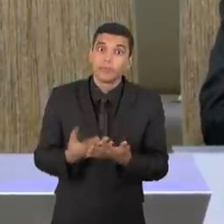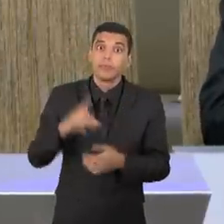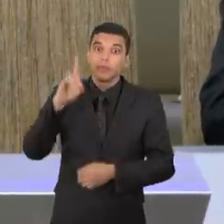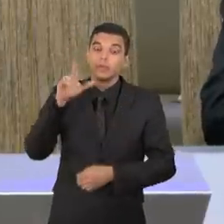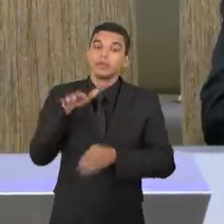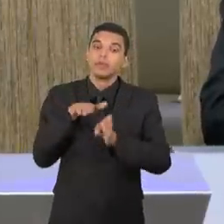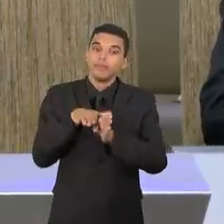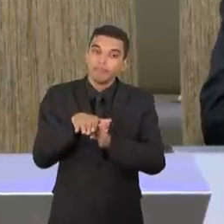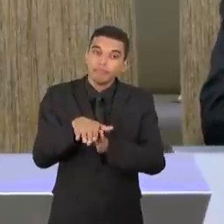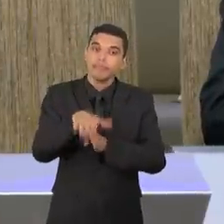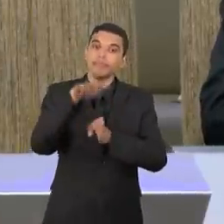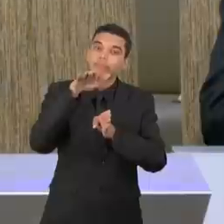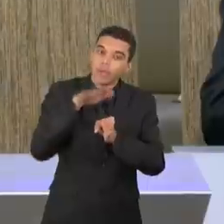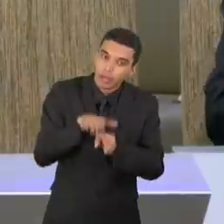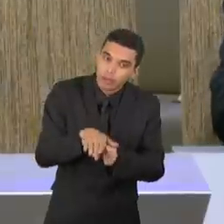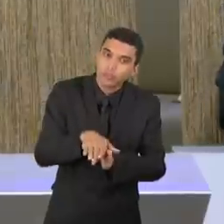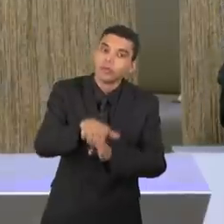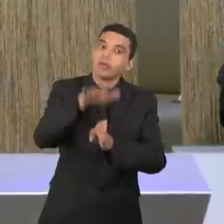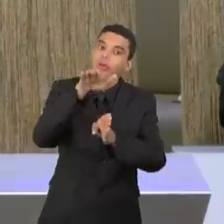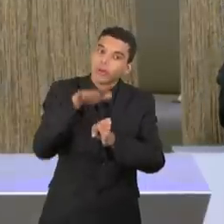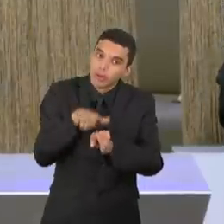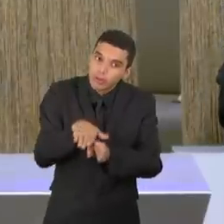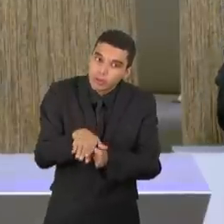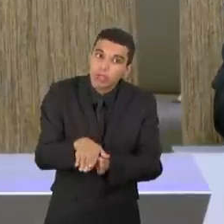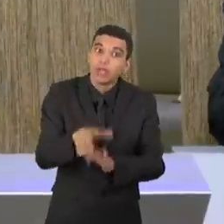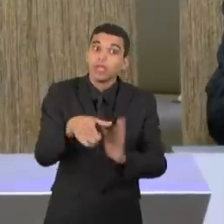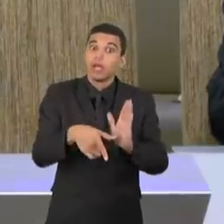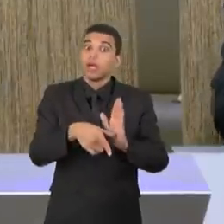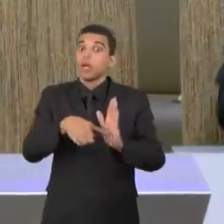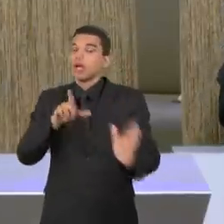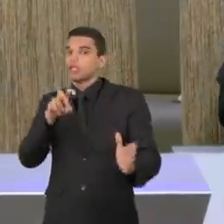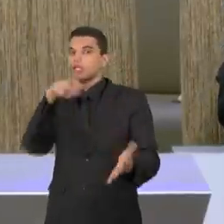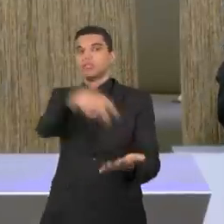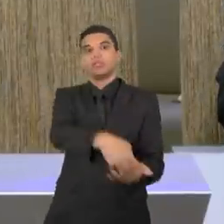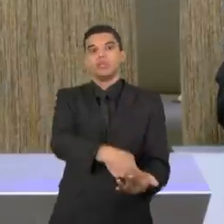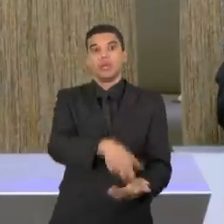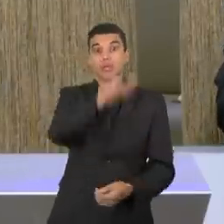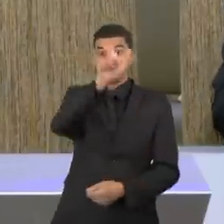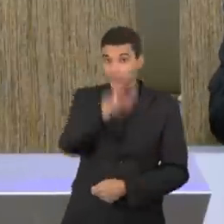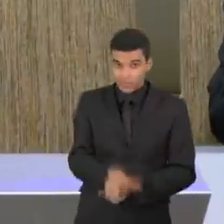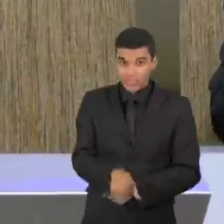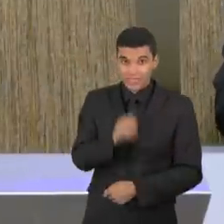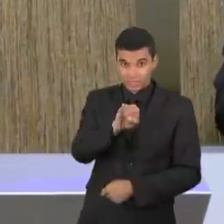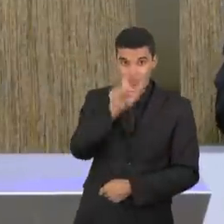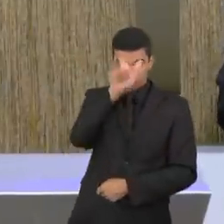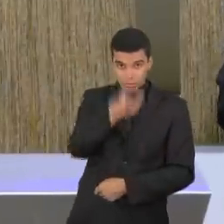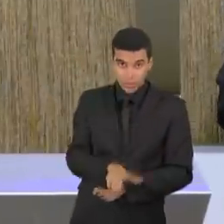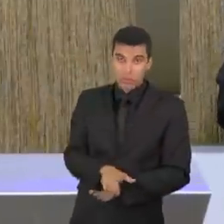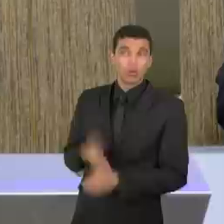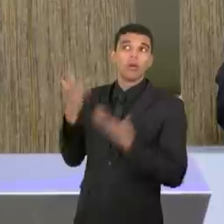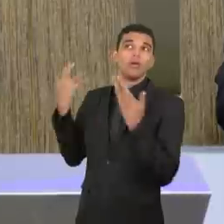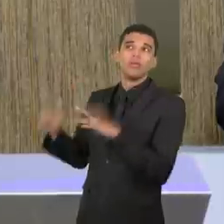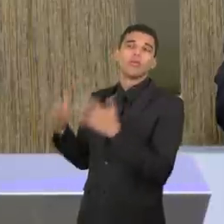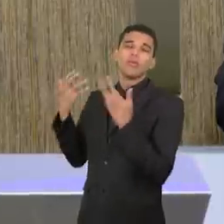Aí, aqui nós percebemos isso quando ele diz assim: